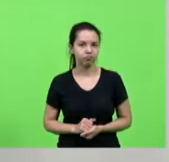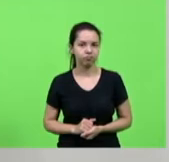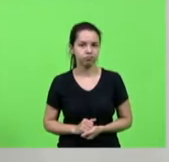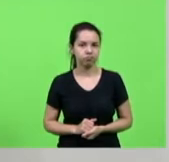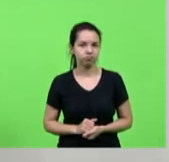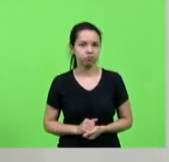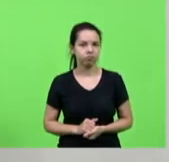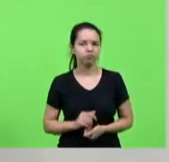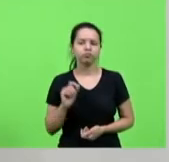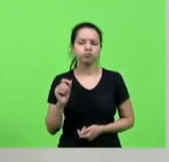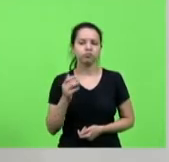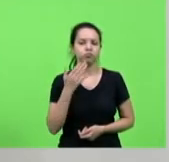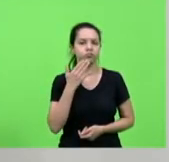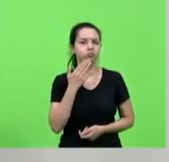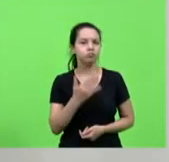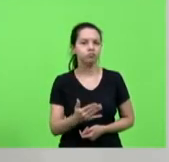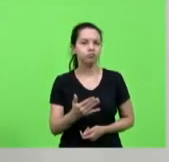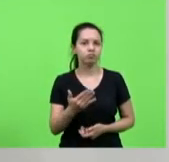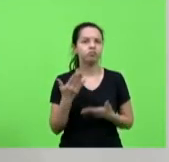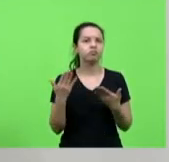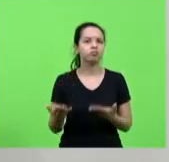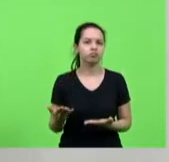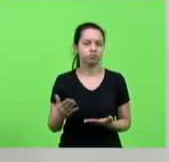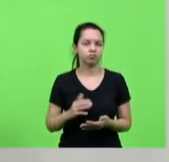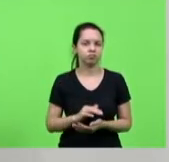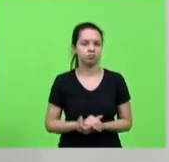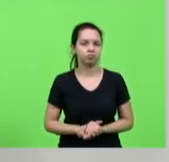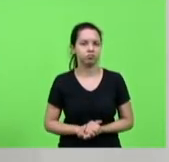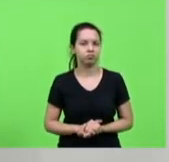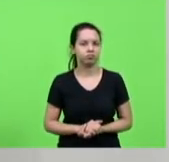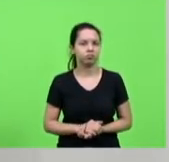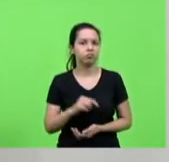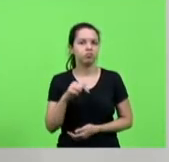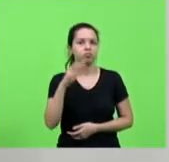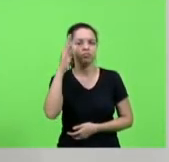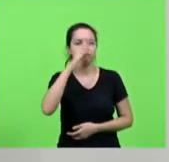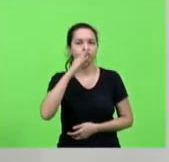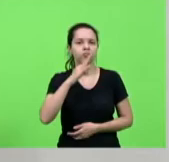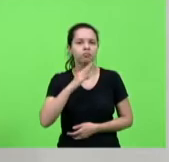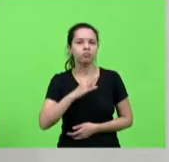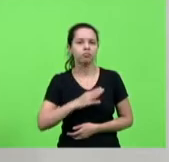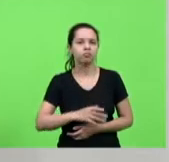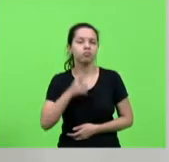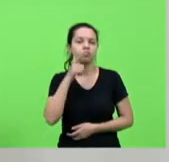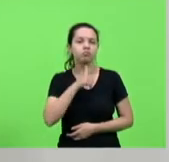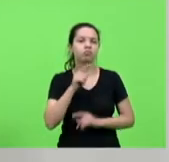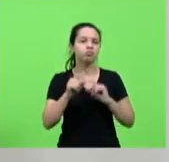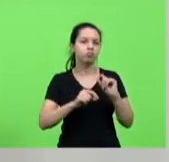Quem pediu isto? O que o Brasil ganha com isto?